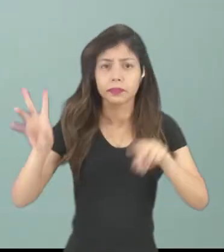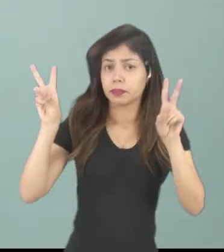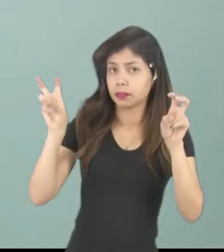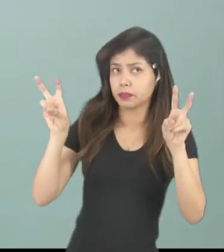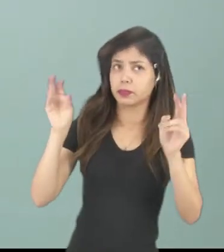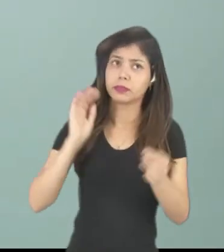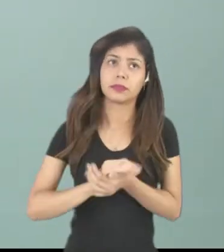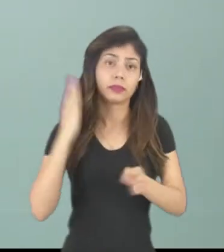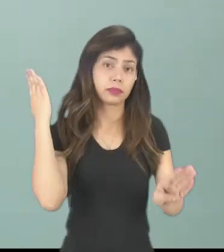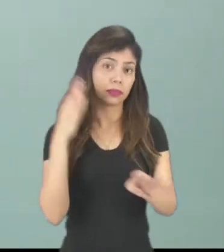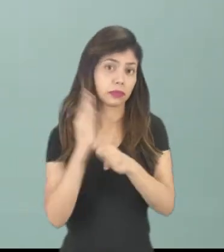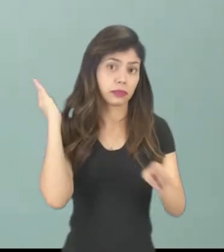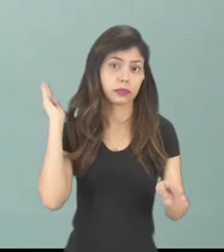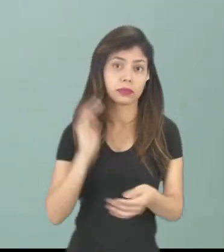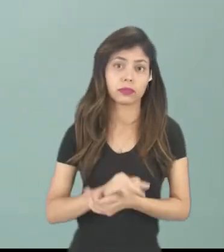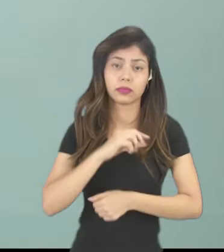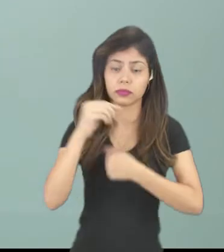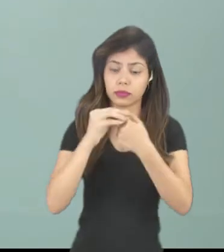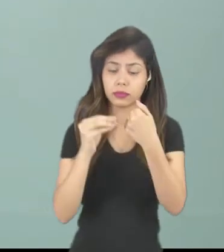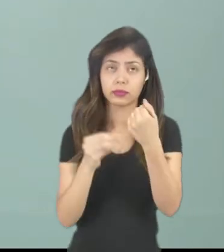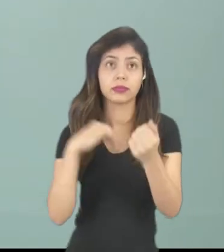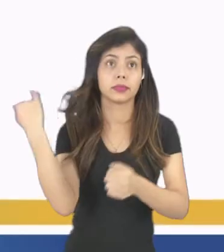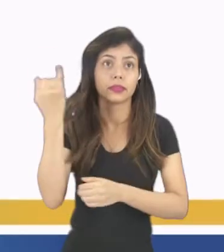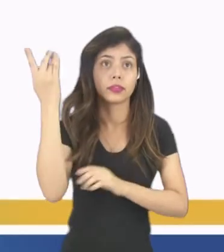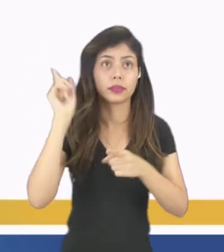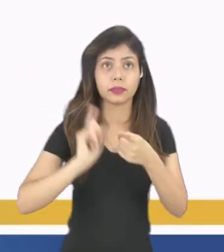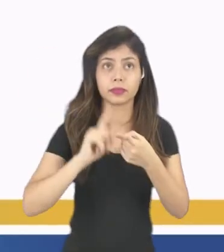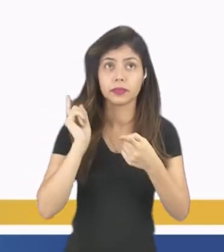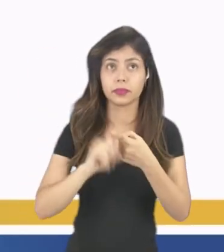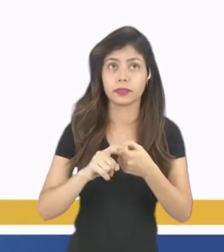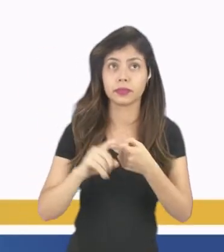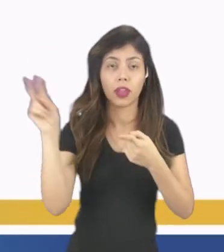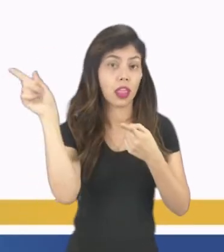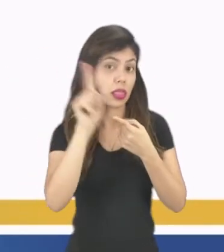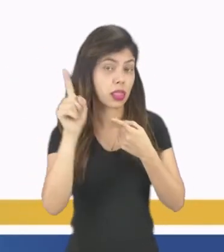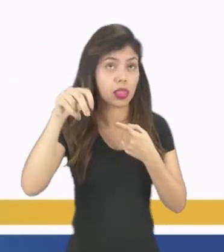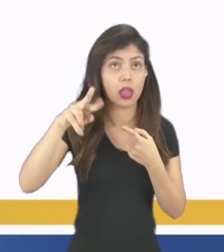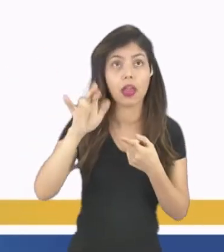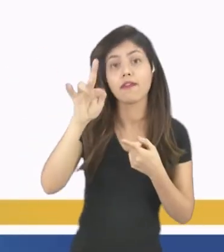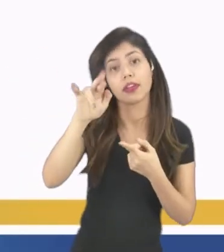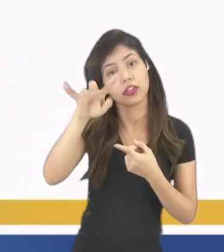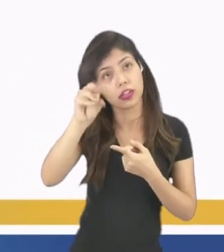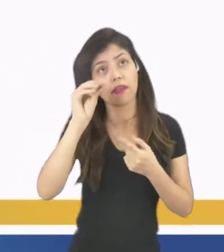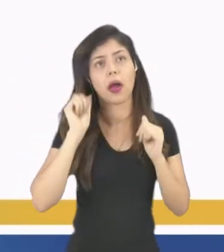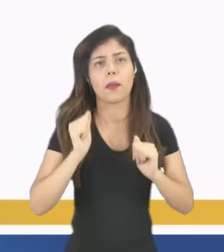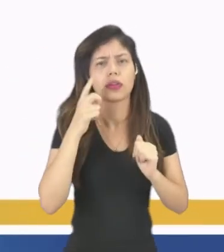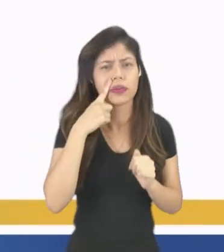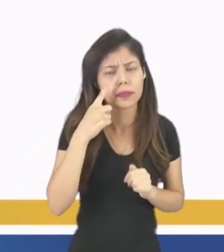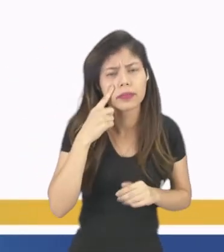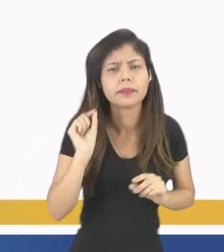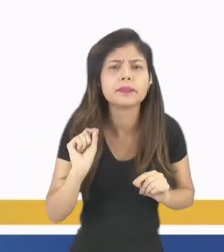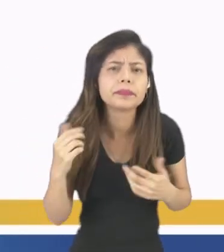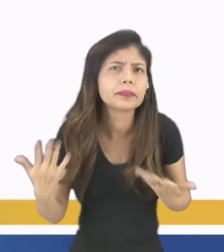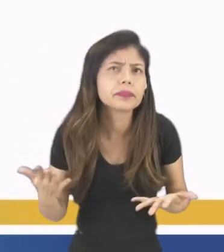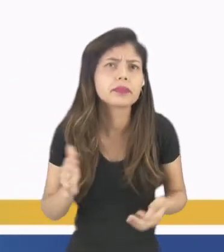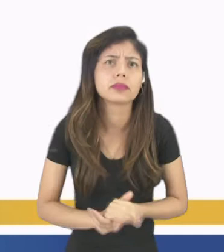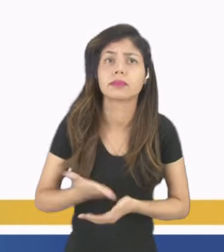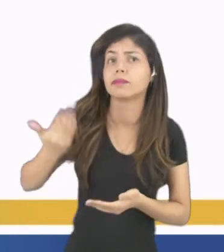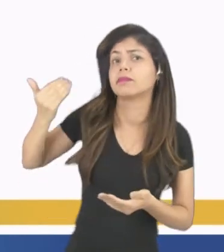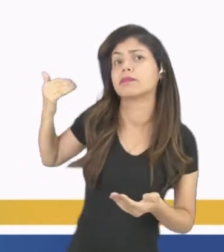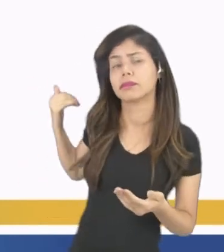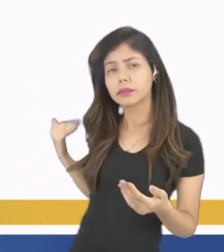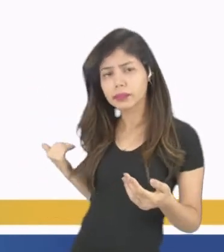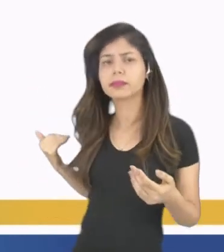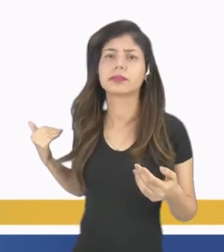das colisões? Nós temos as duas principais. Colisão não efetiva. O que a gente pode observar aqui? Antes da seta,